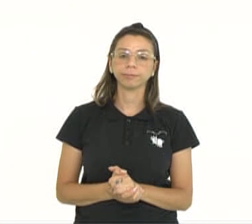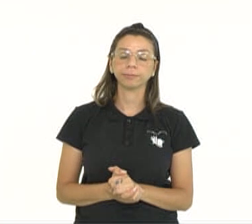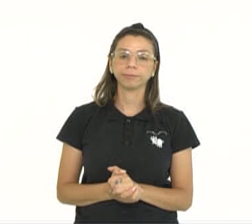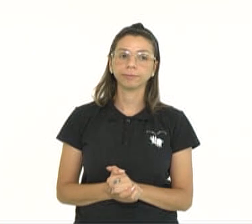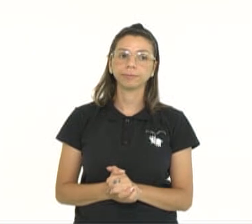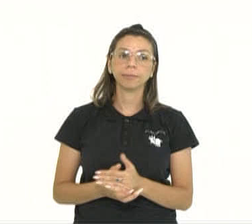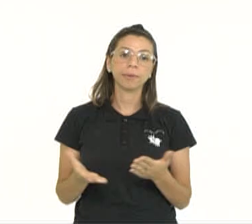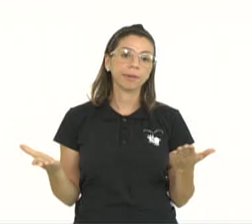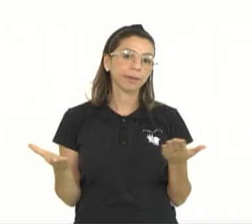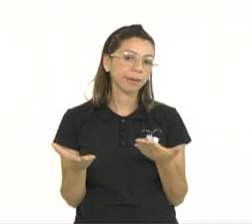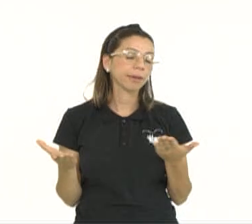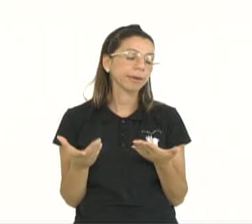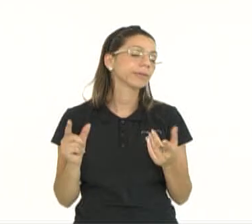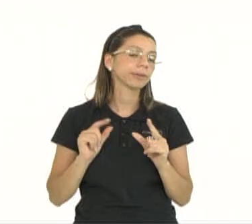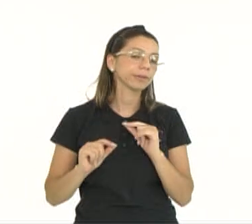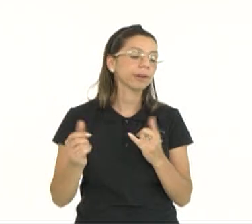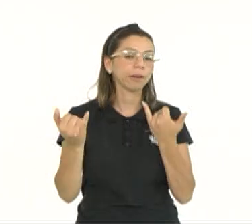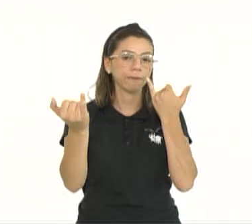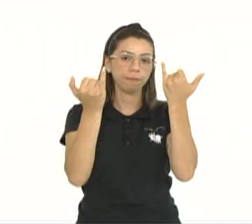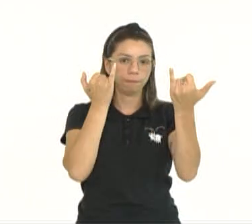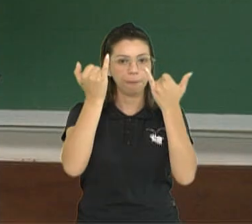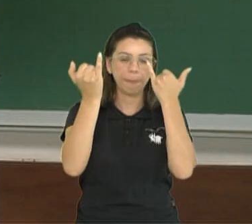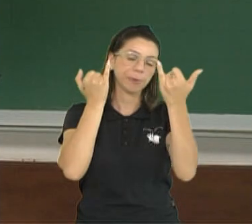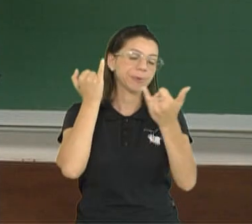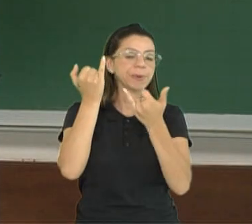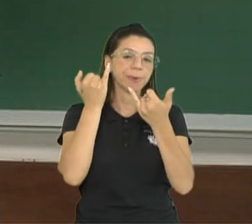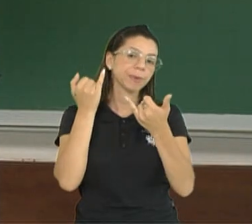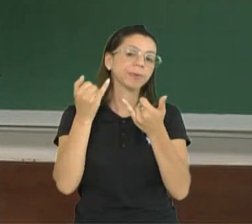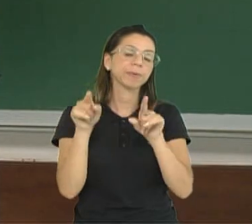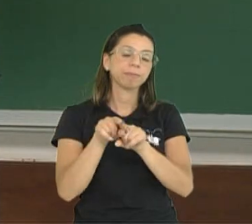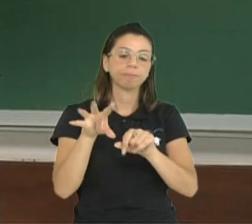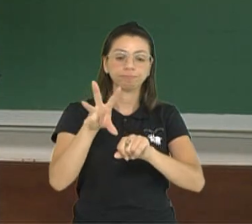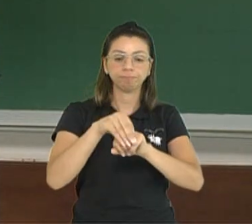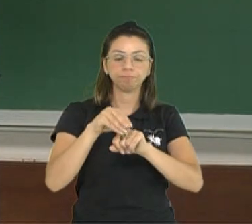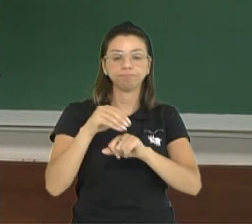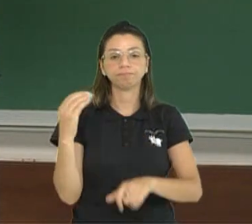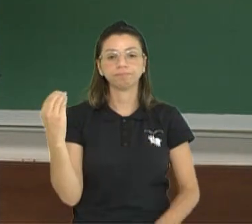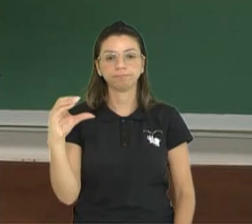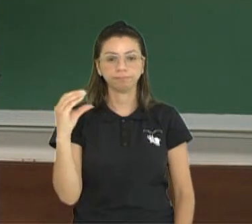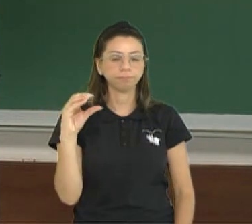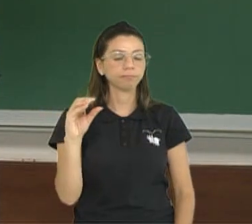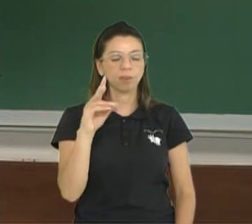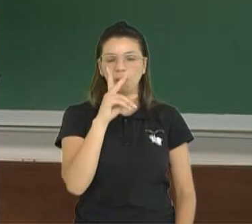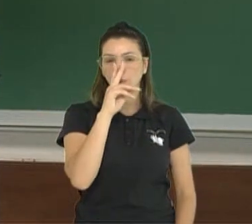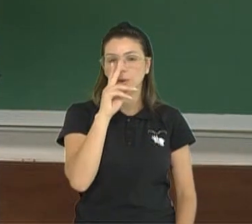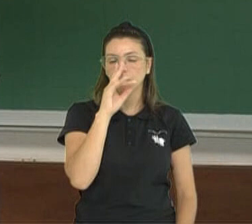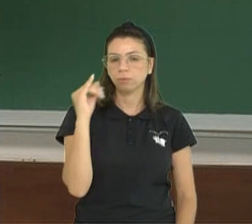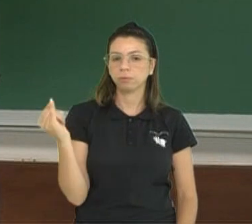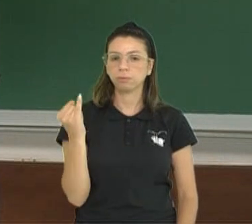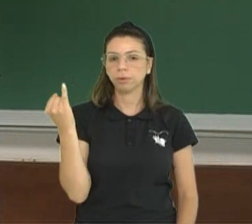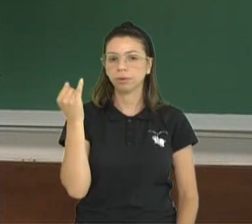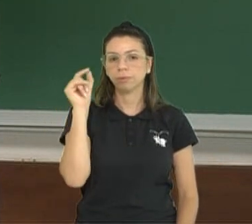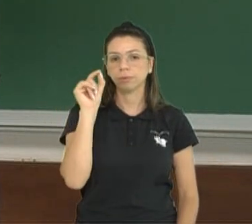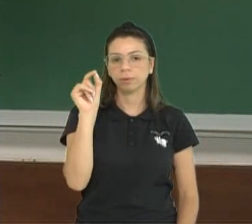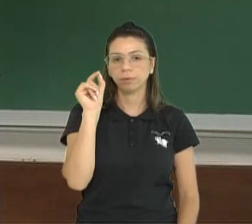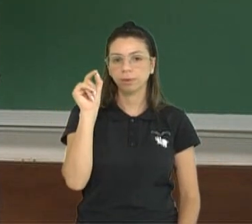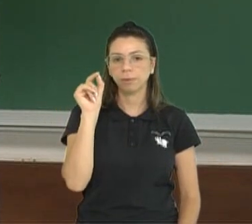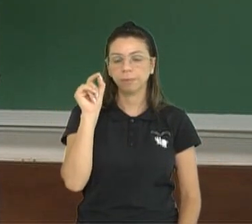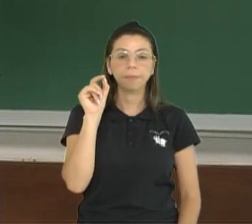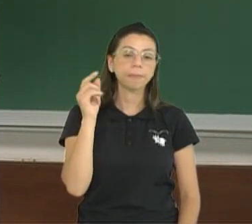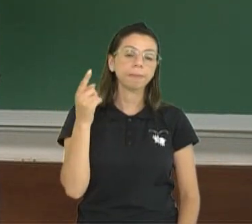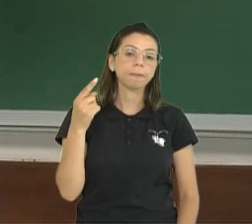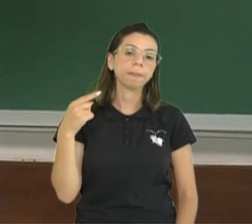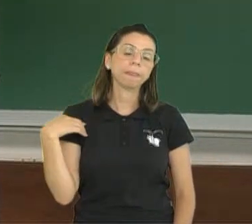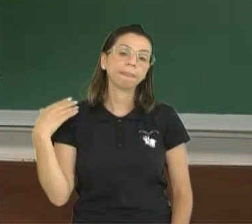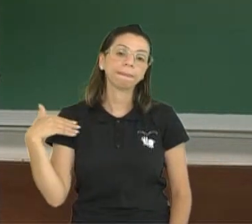Bom, a gente chegou a todas essas informações, vimos todos esses conhecimentos científicos e eu acho que é importante a gente pensar que ao